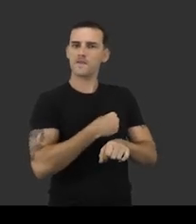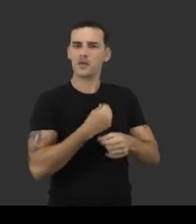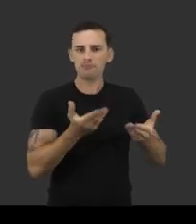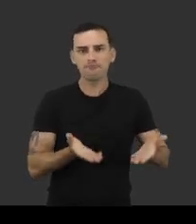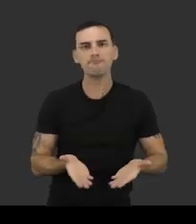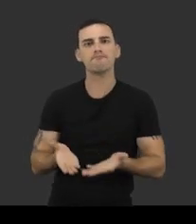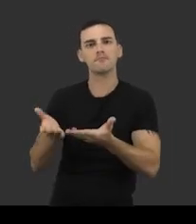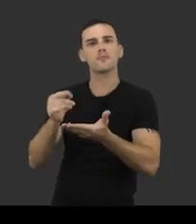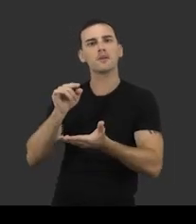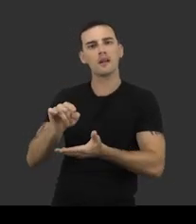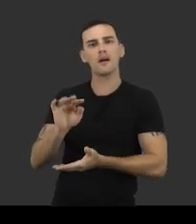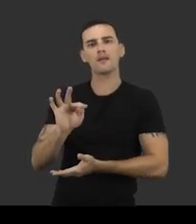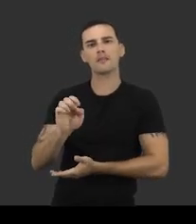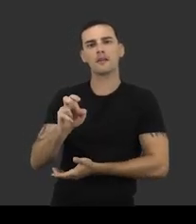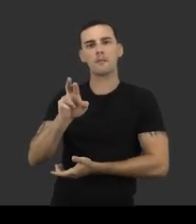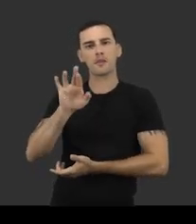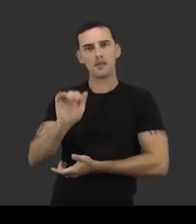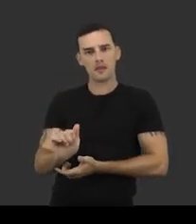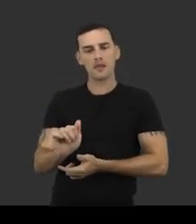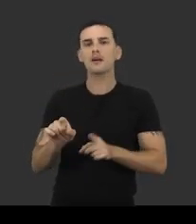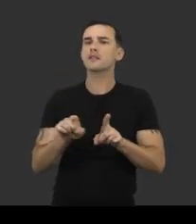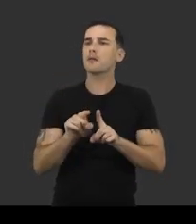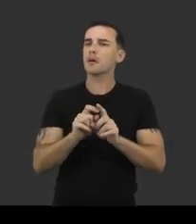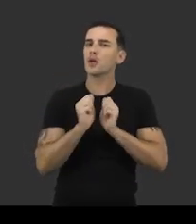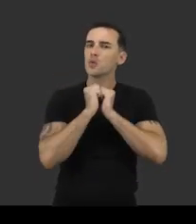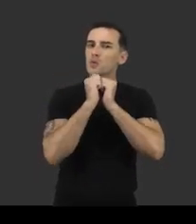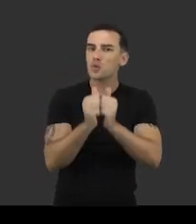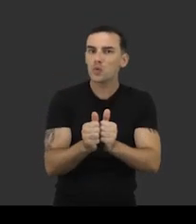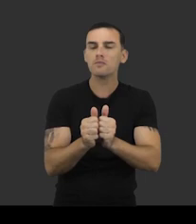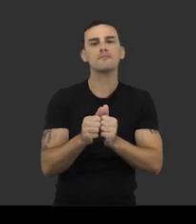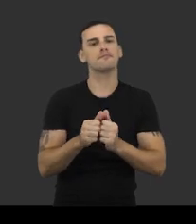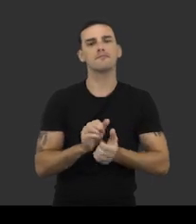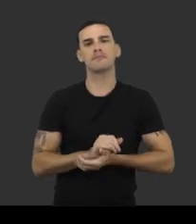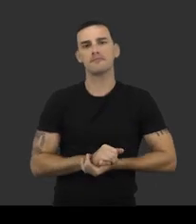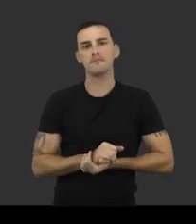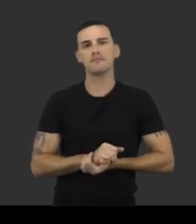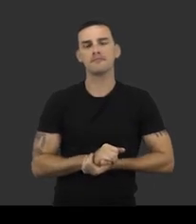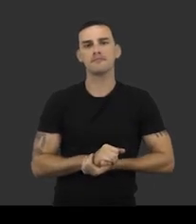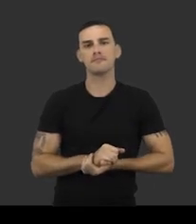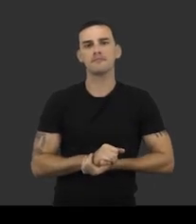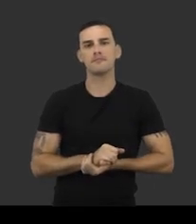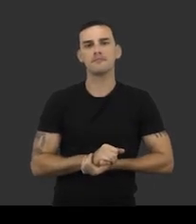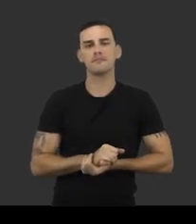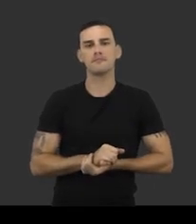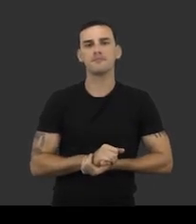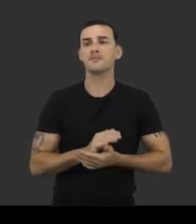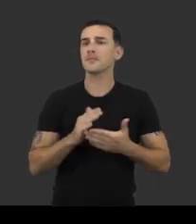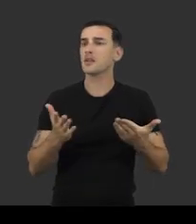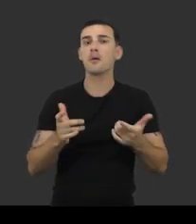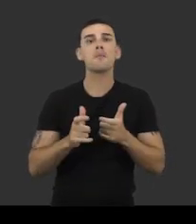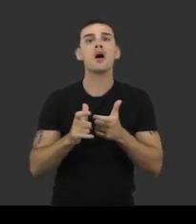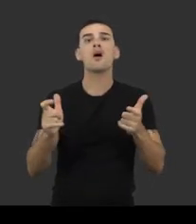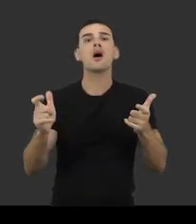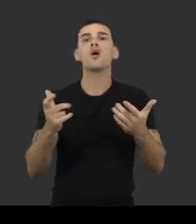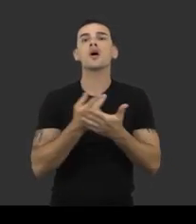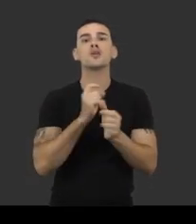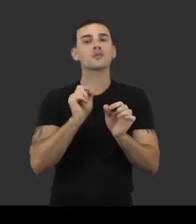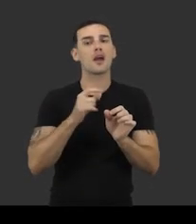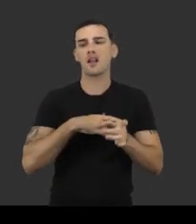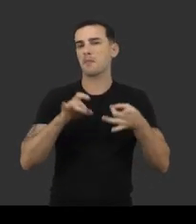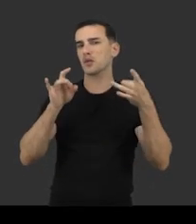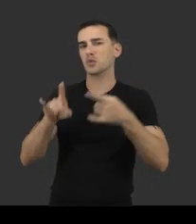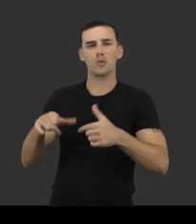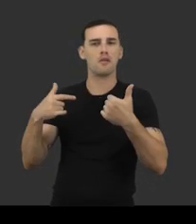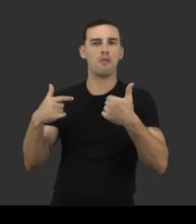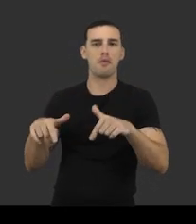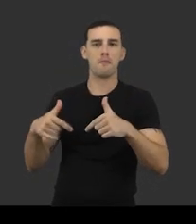essas terapias, para acompanhar o filho nessas terapias, né? Ela muitas vezes deixa a profissão dela, deixa o